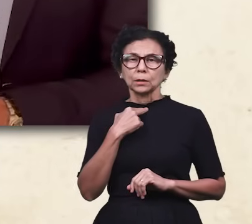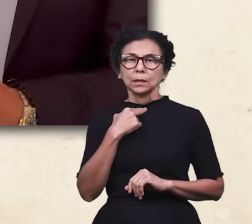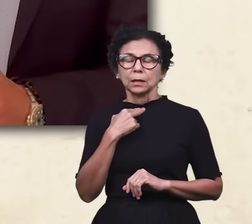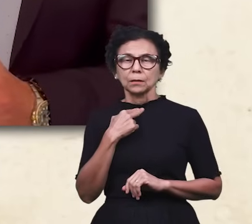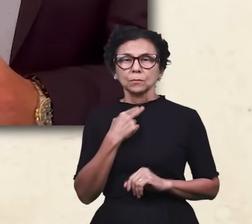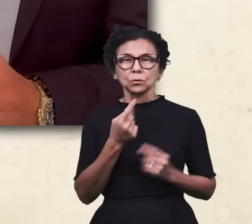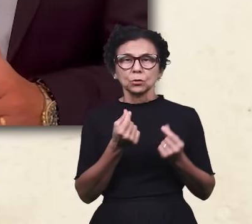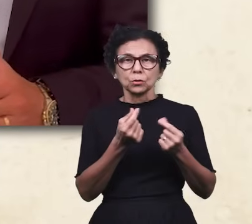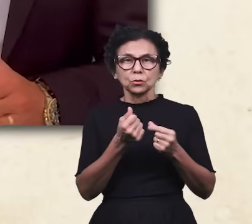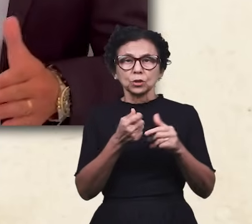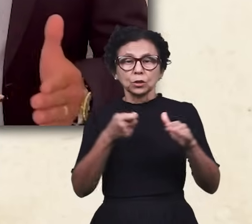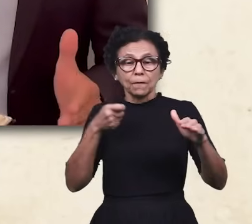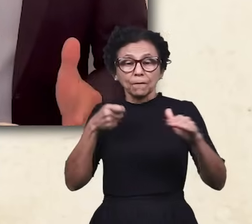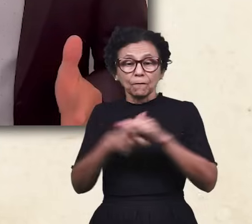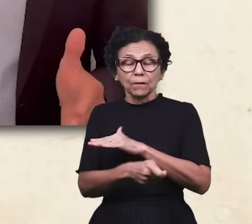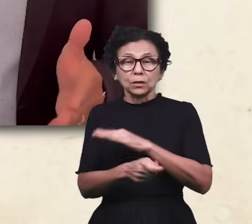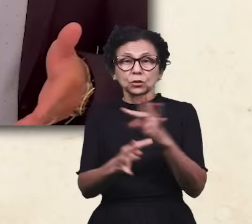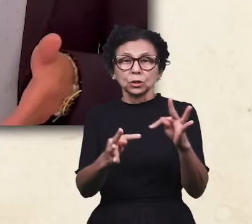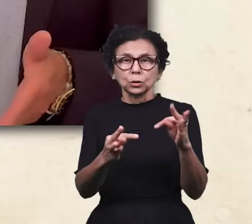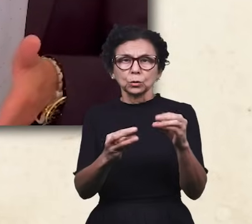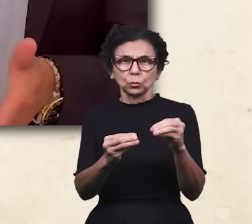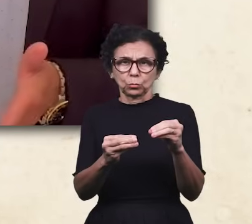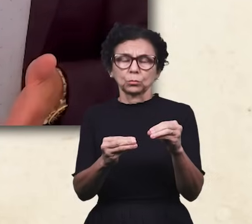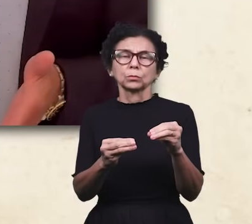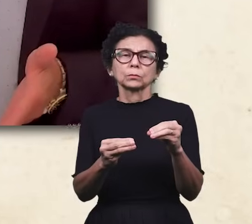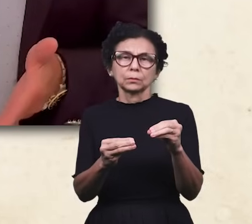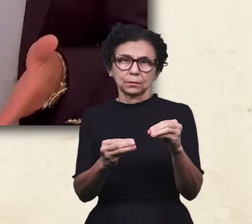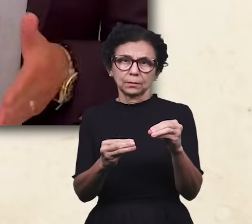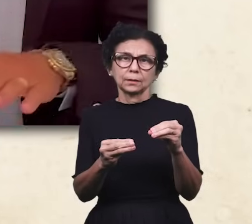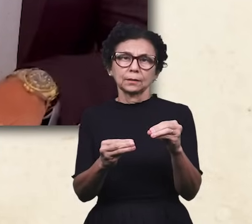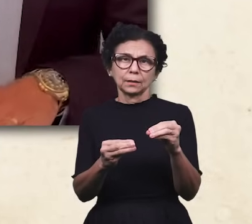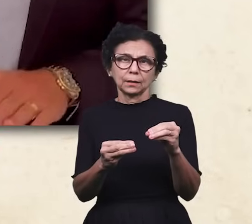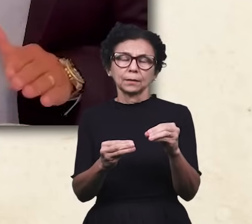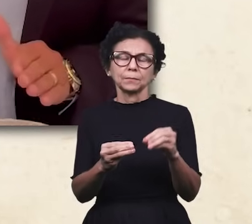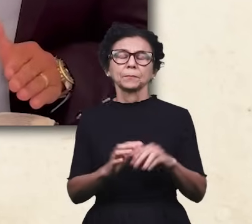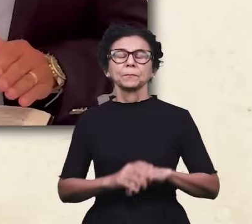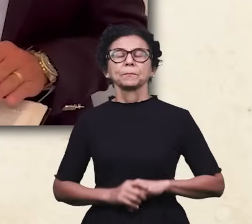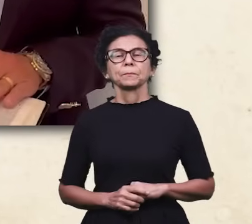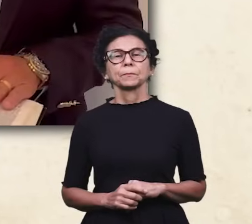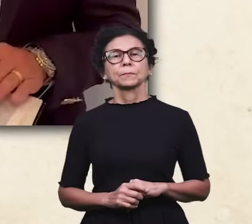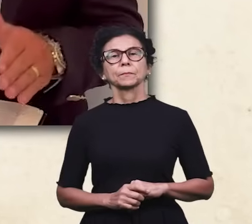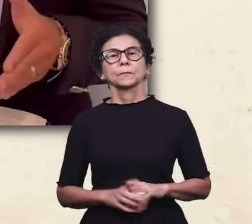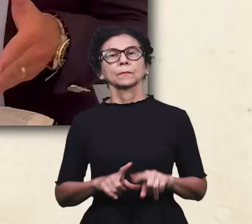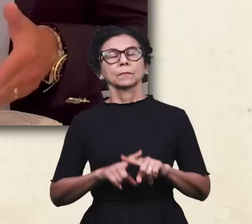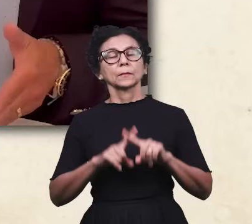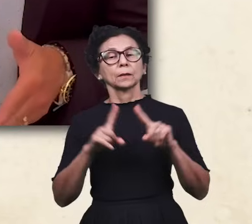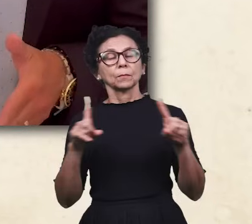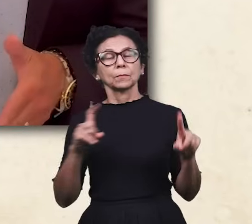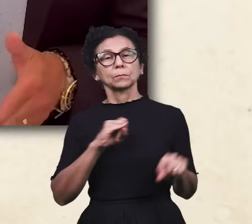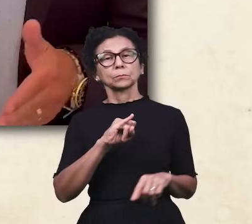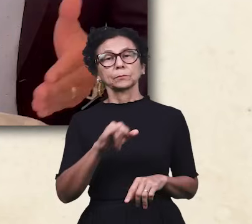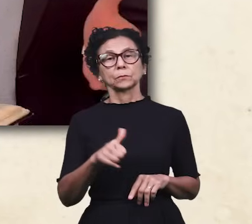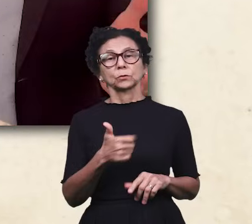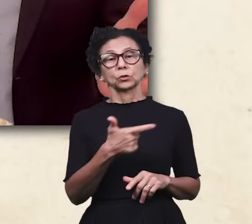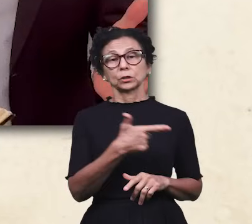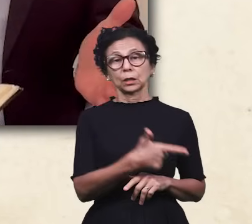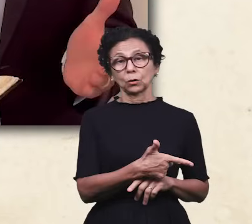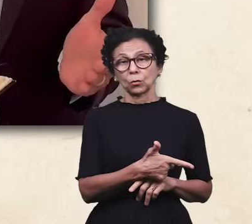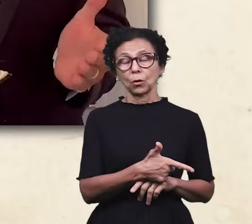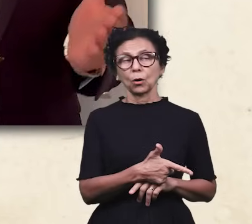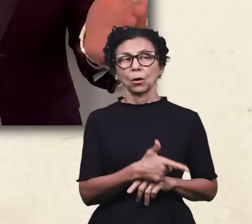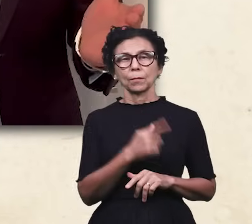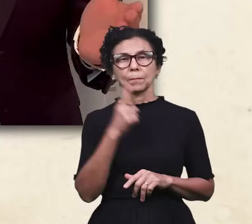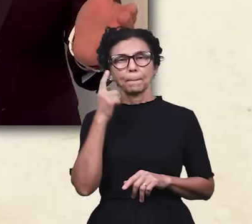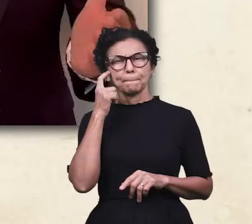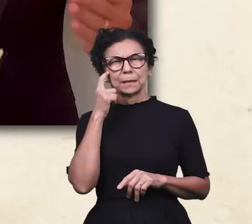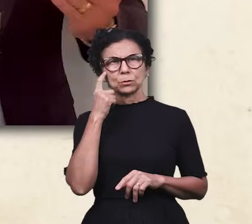uma cesta só. E isso é verdade. Não assim, mas como está escrito na palavra, Jacó, ele dividiu, porque ele